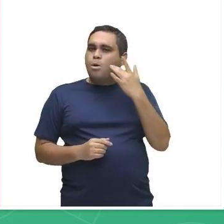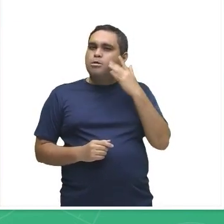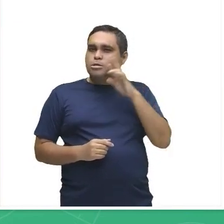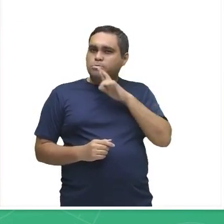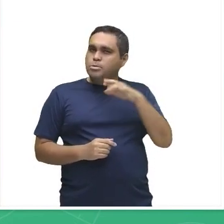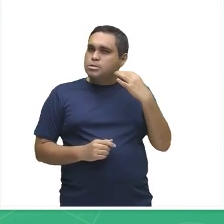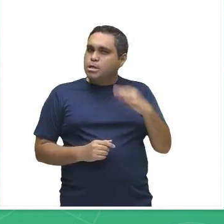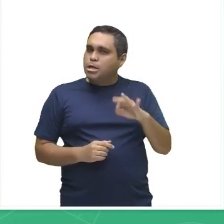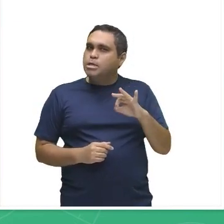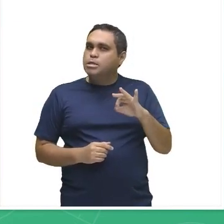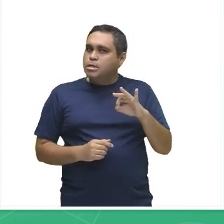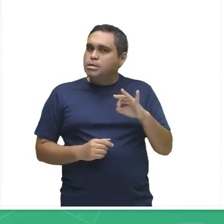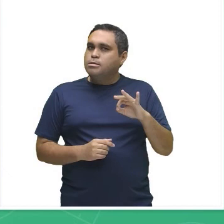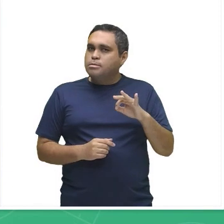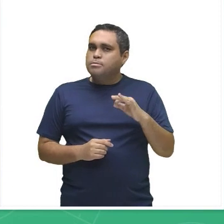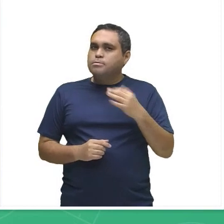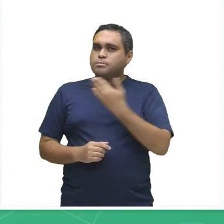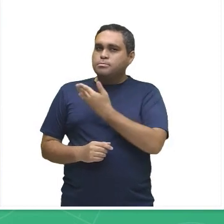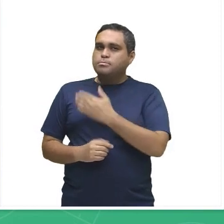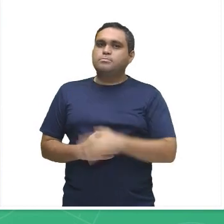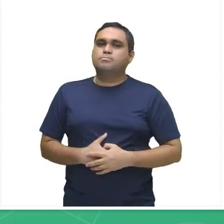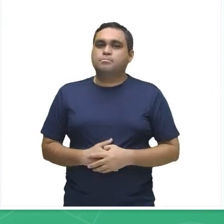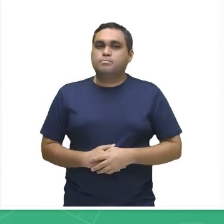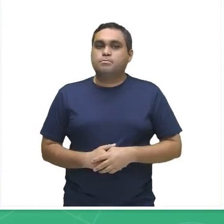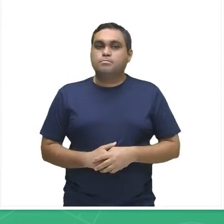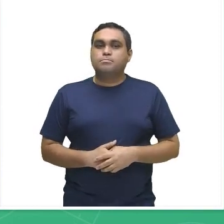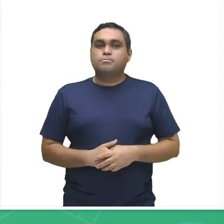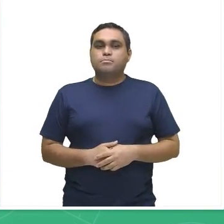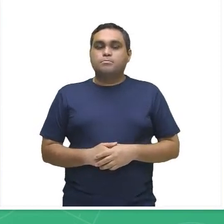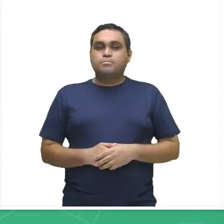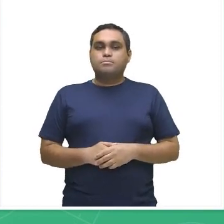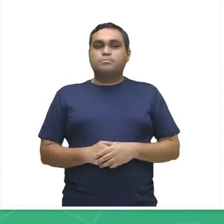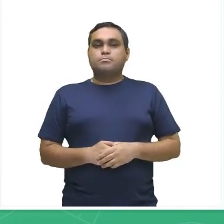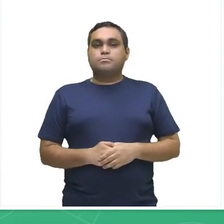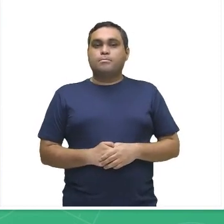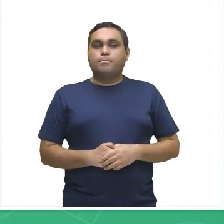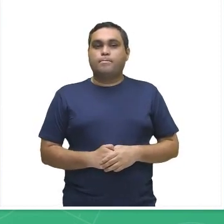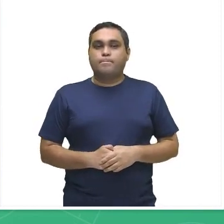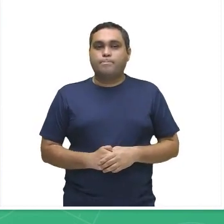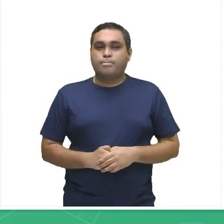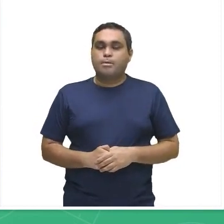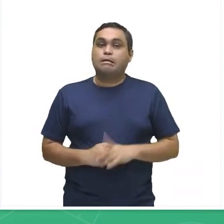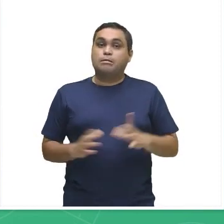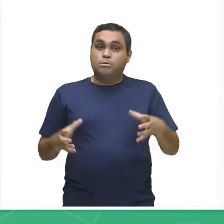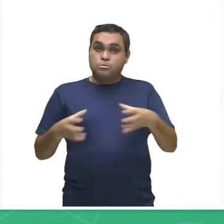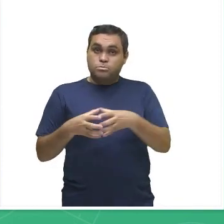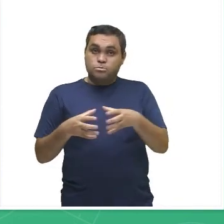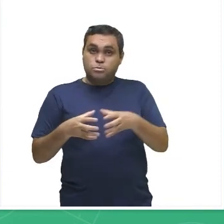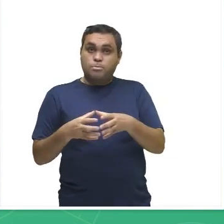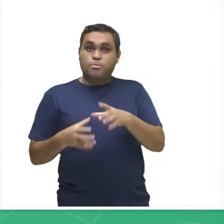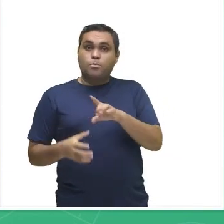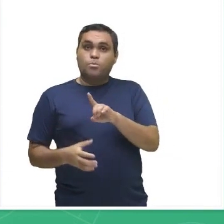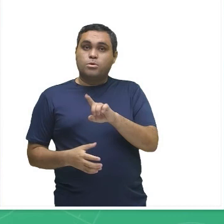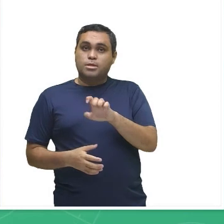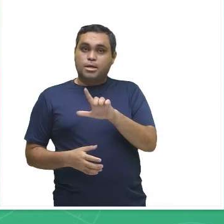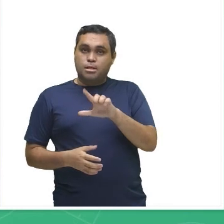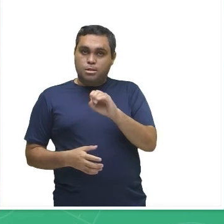Muito bem. Então, a gente tem aqui a Confederação de Delos,